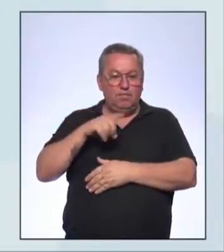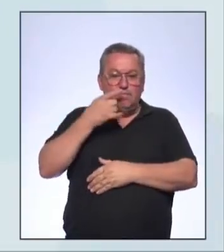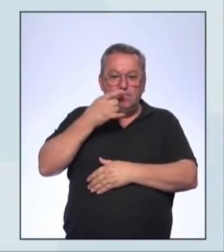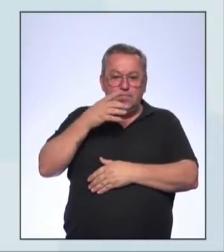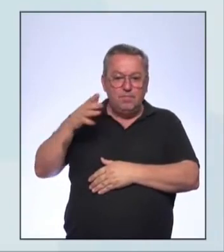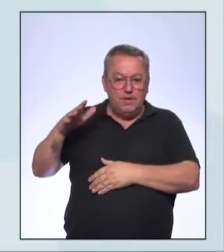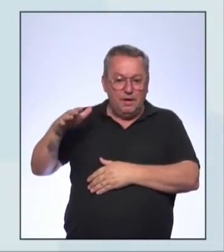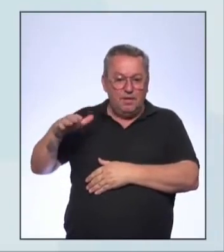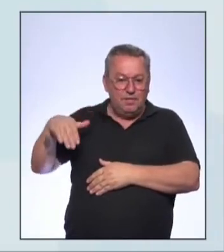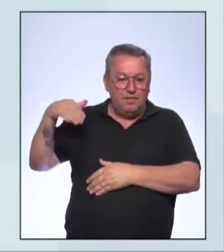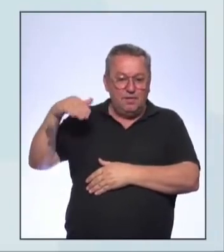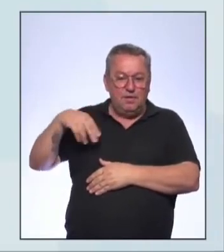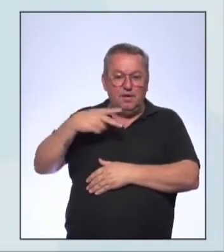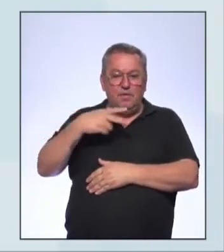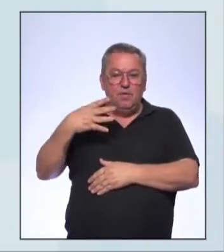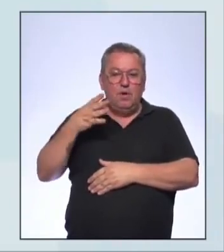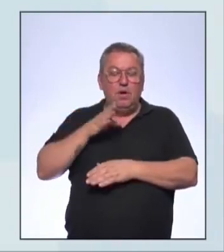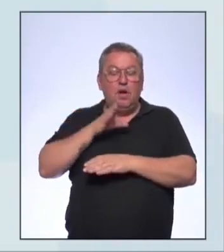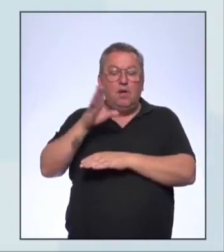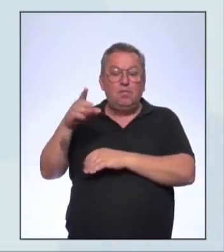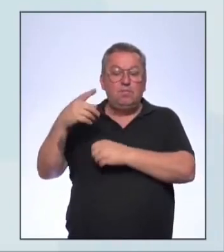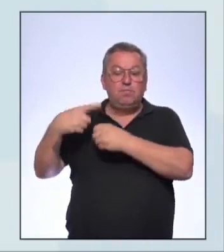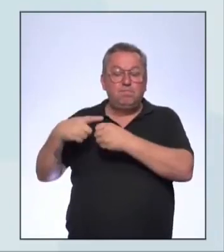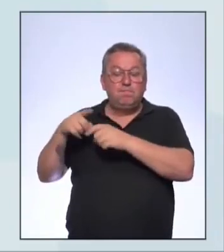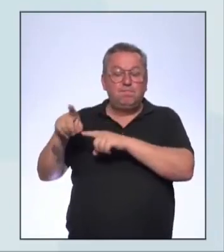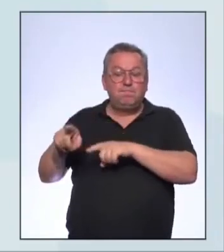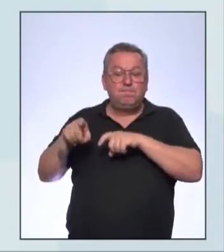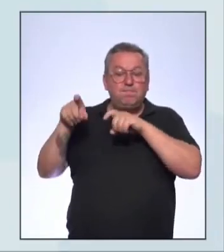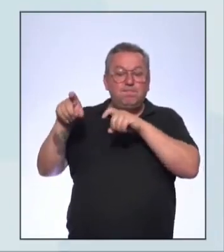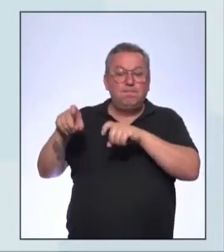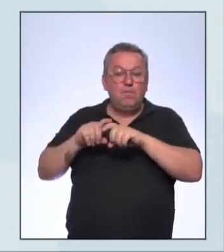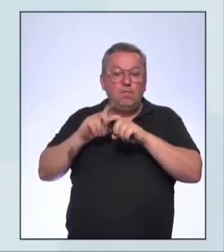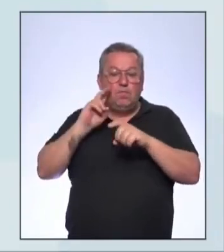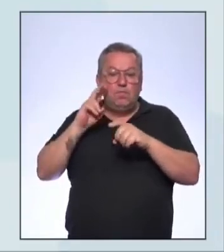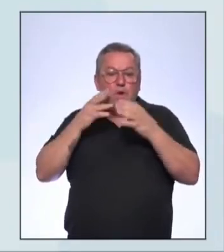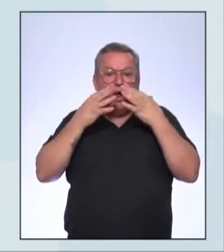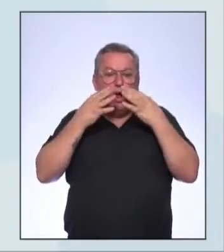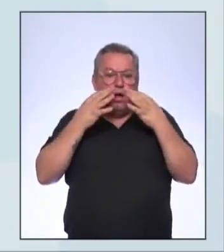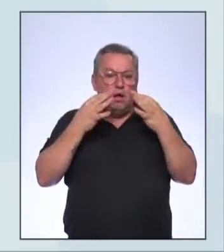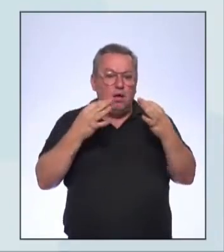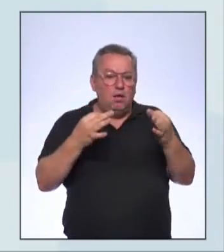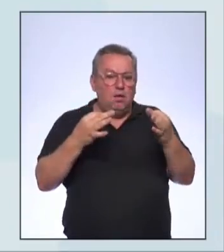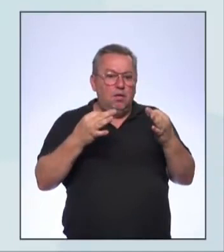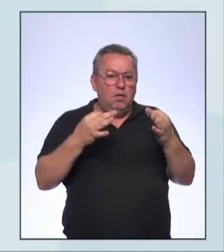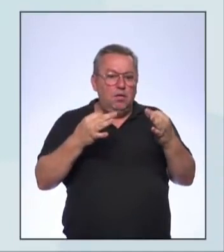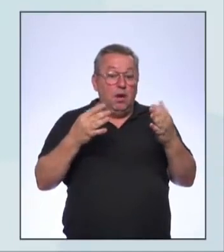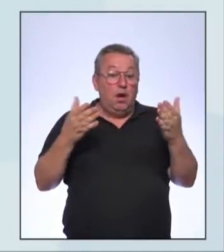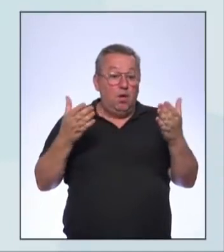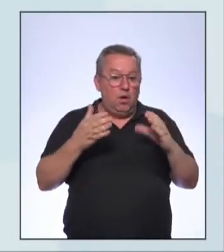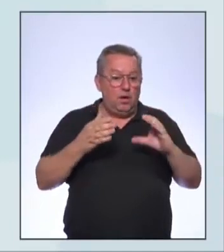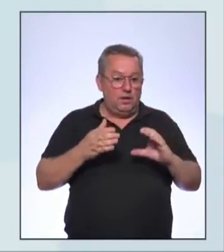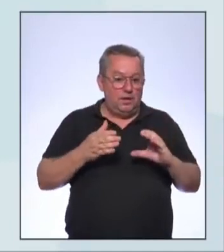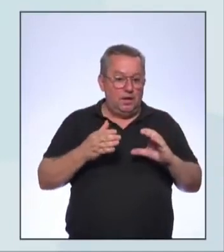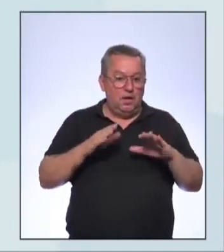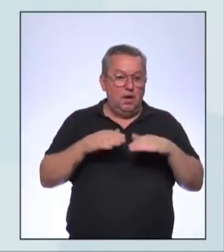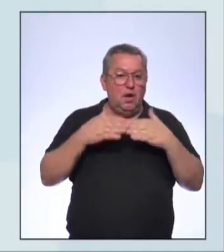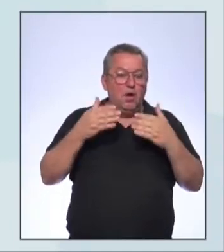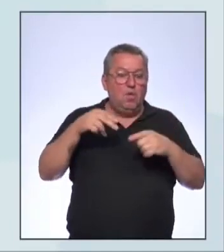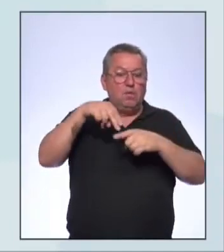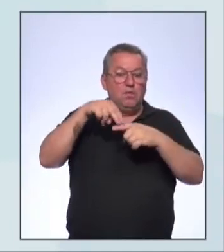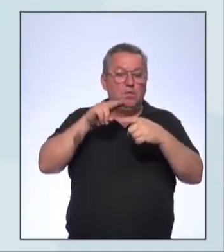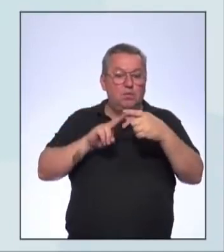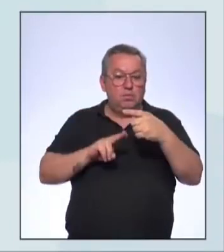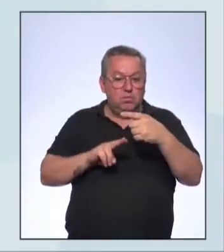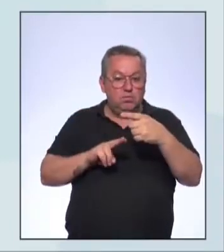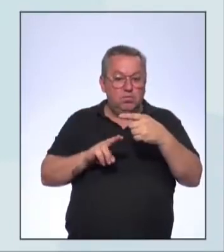e 24 querem ir para o interior. Só que presta atenção qual fração que eu estou solicitando, né? Qual razão que eu vou